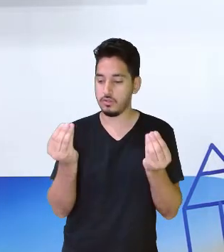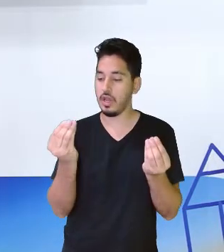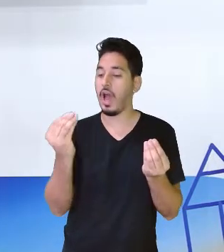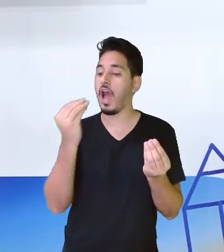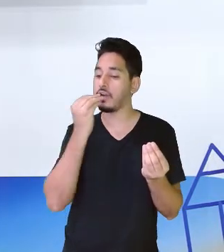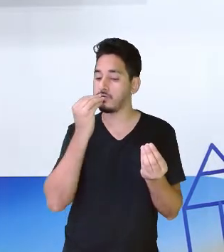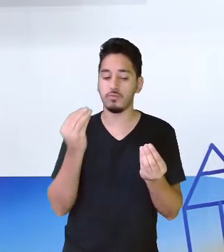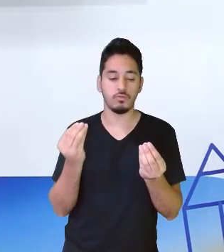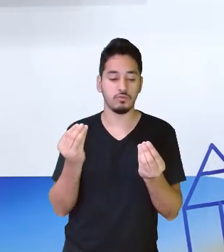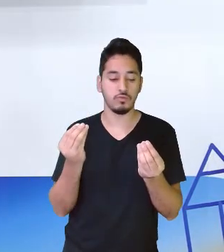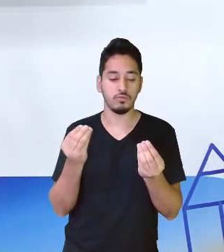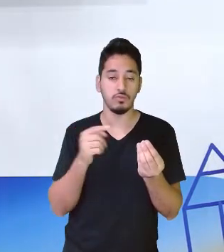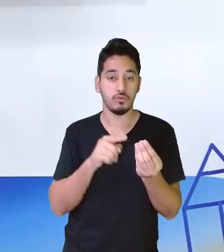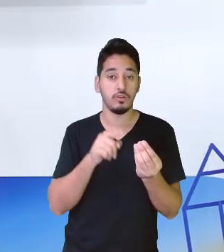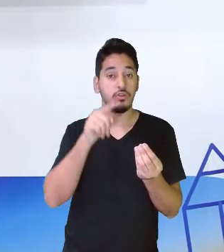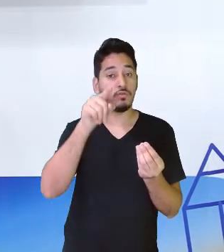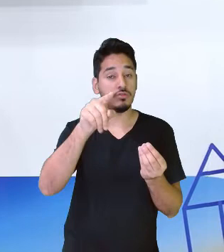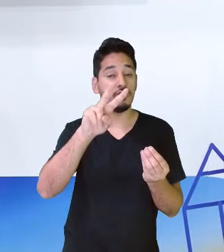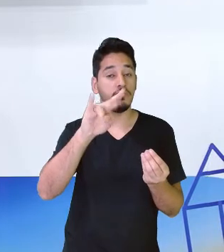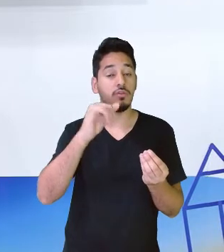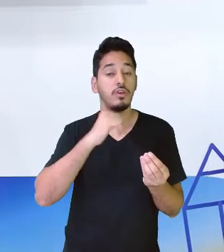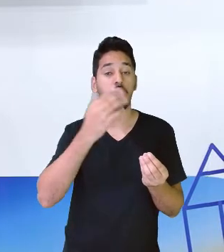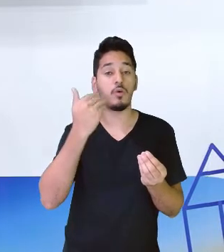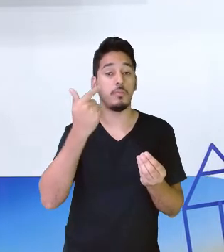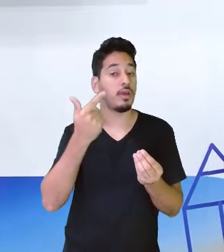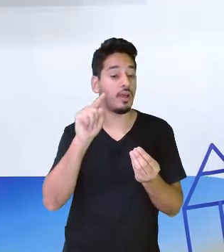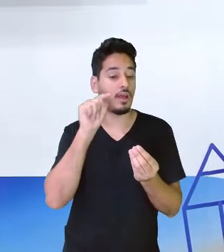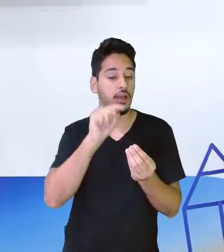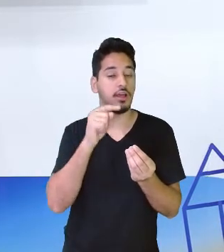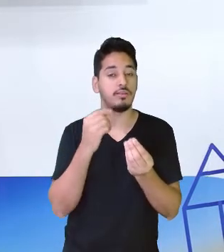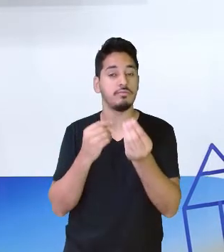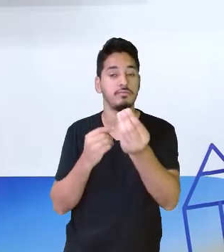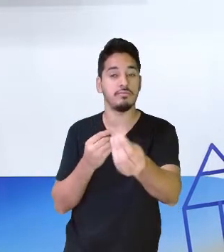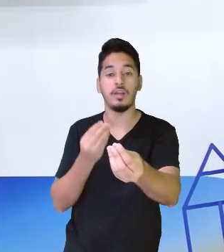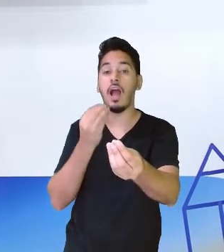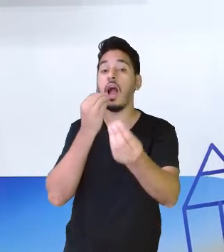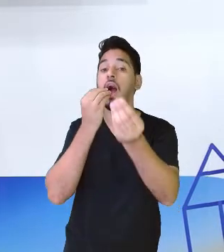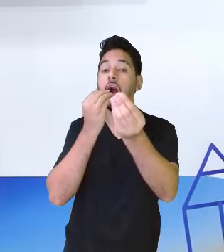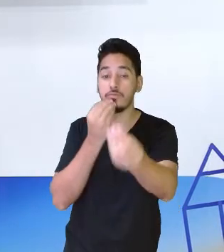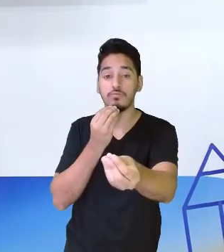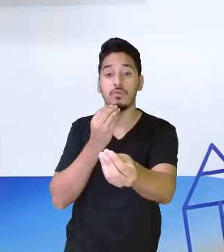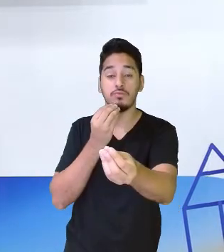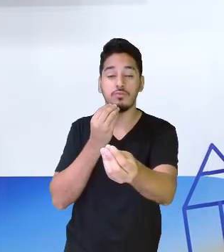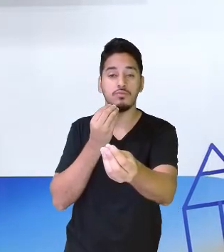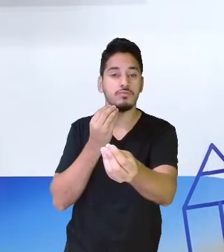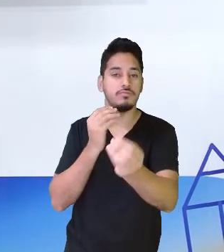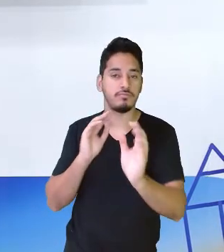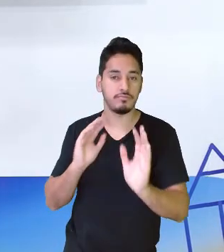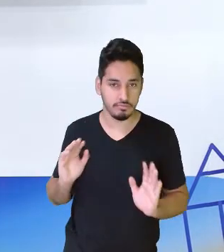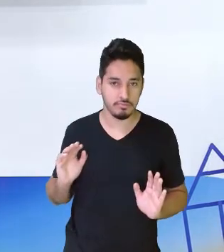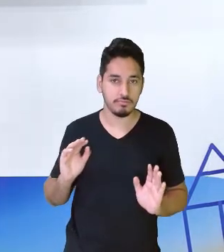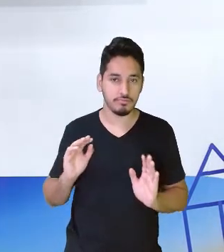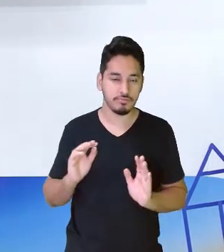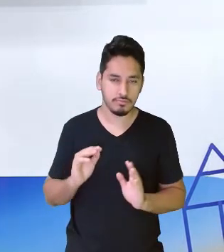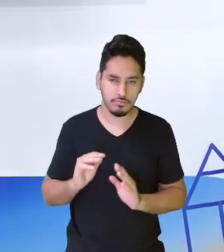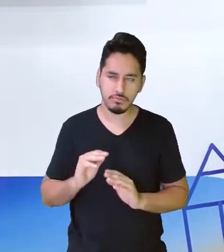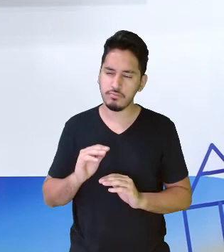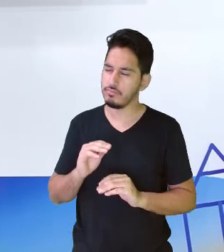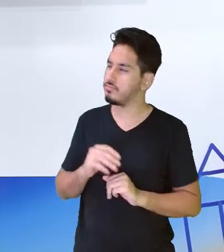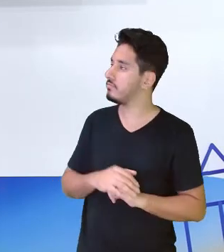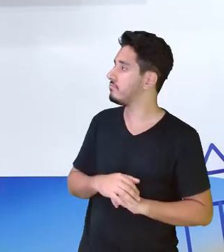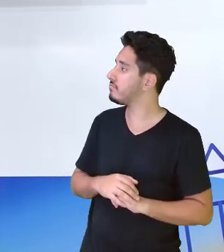está em casa vai comer a outra parte das duas que foi dividida. Sendo